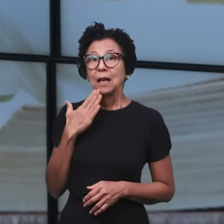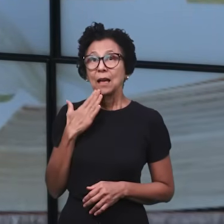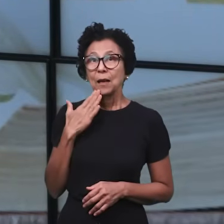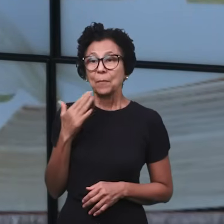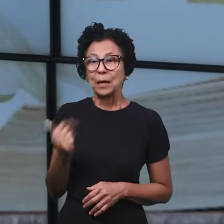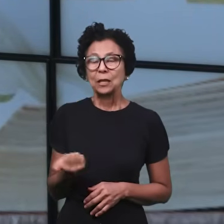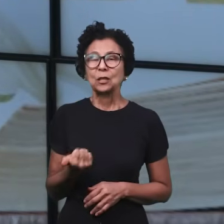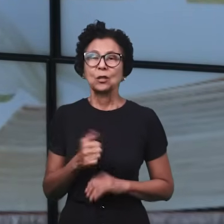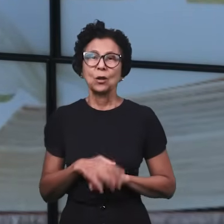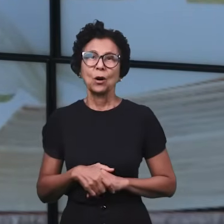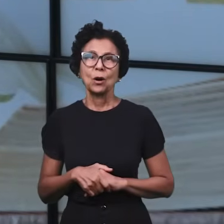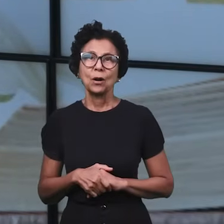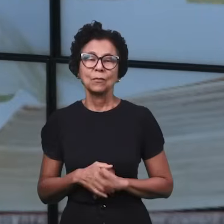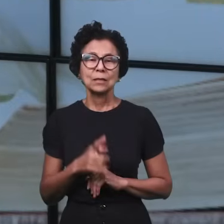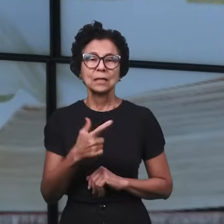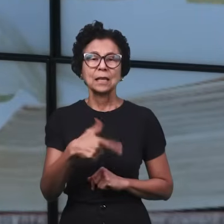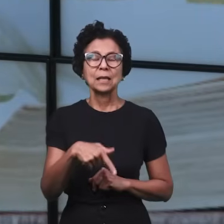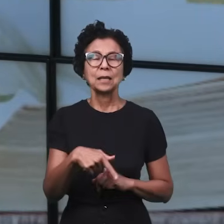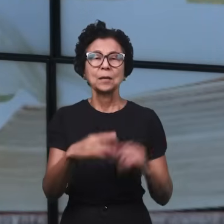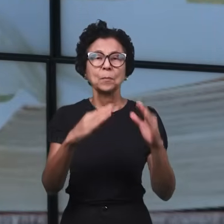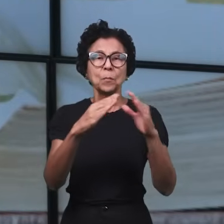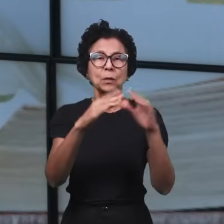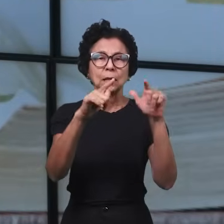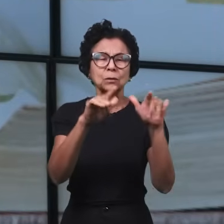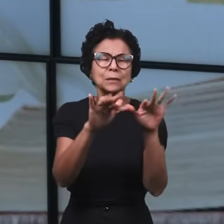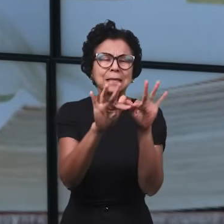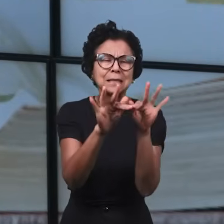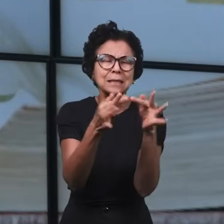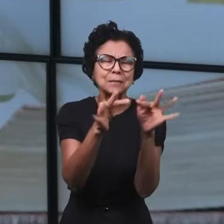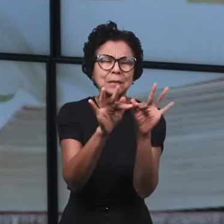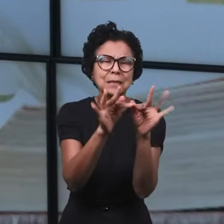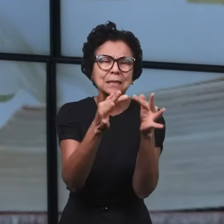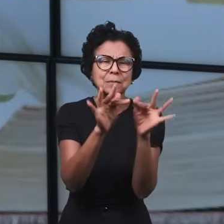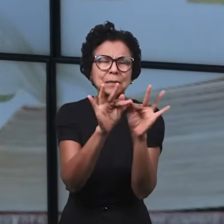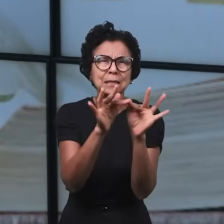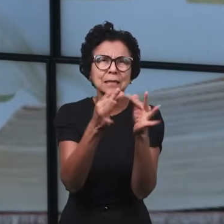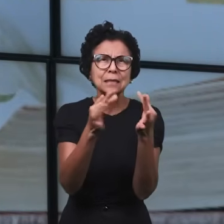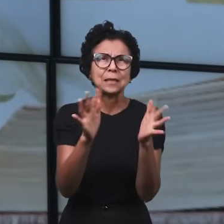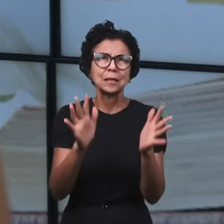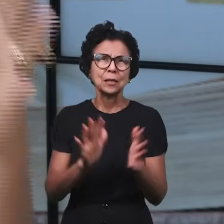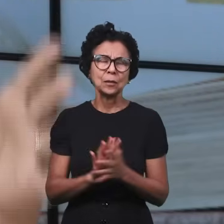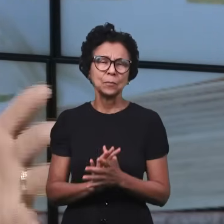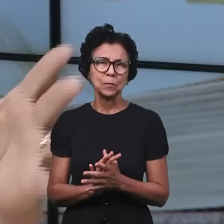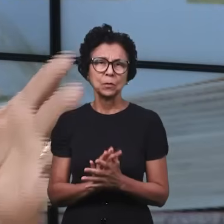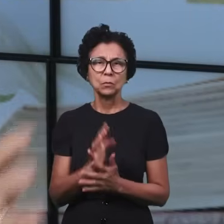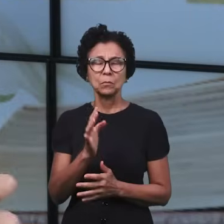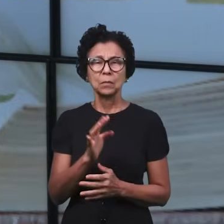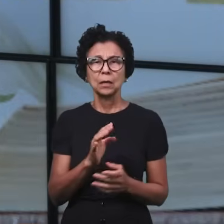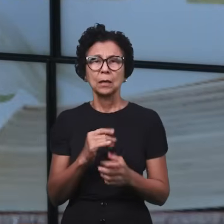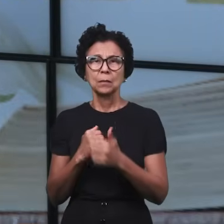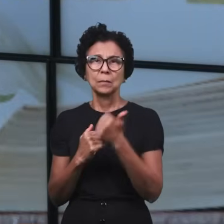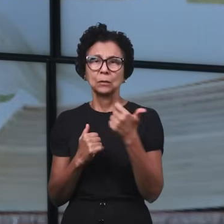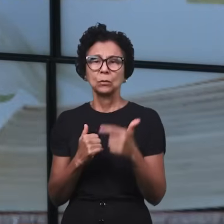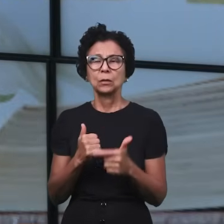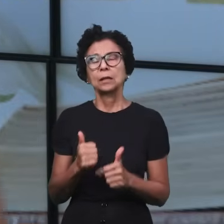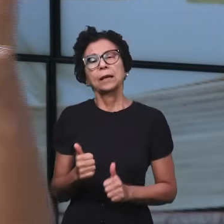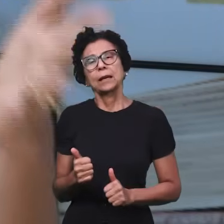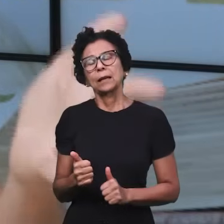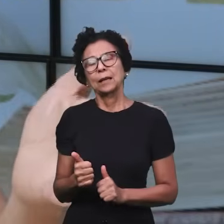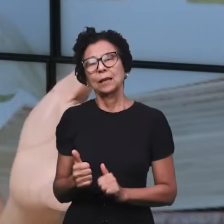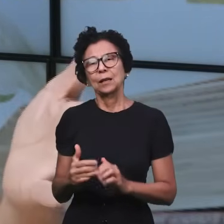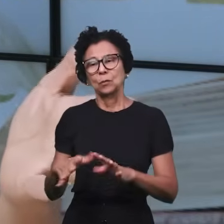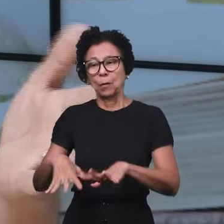canto, numa meia água, numa goteira, do que morar numa casa ampla, numa mansão com uma